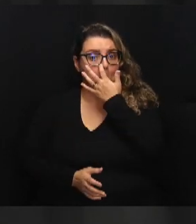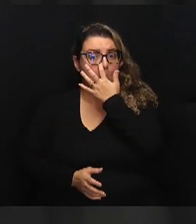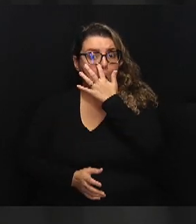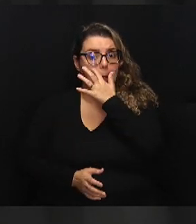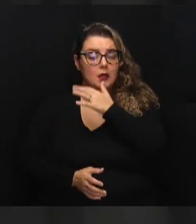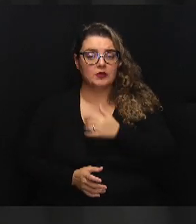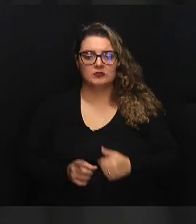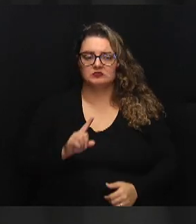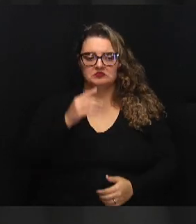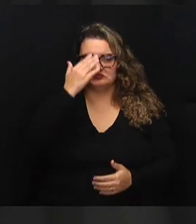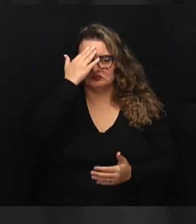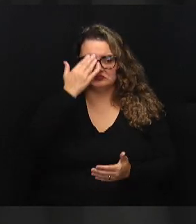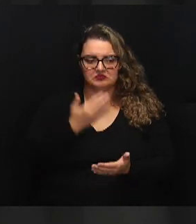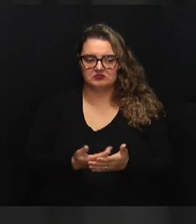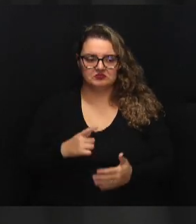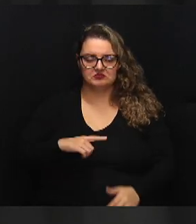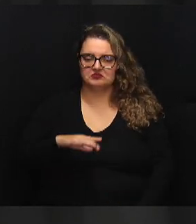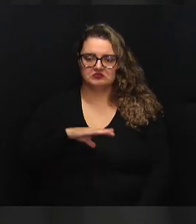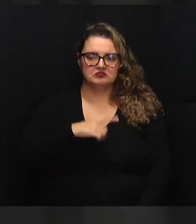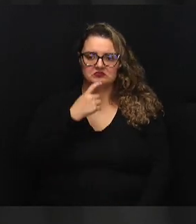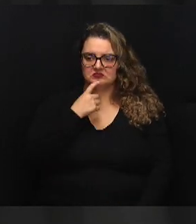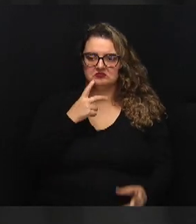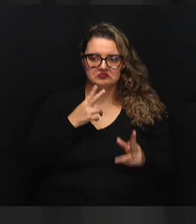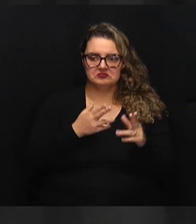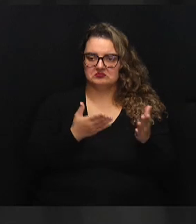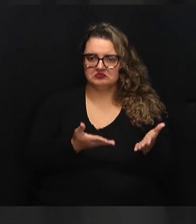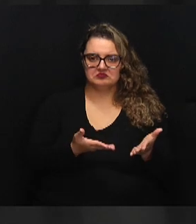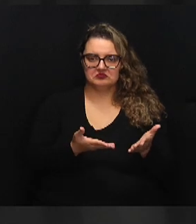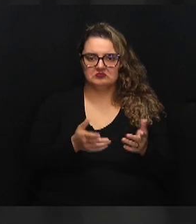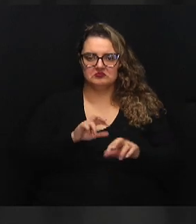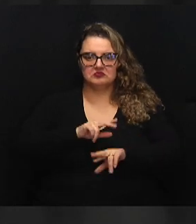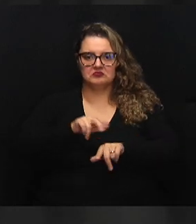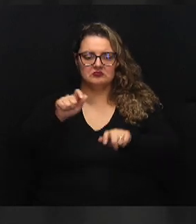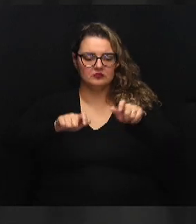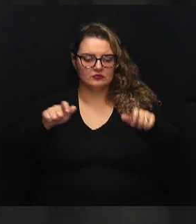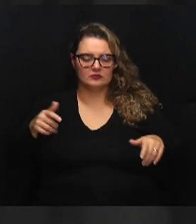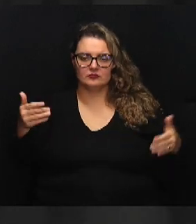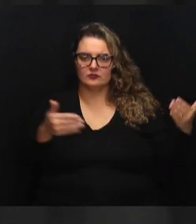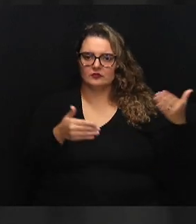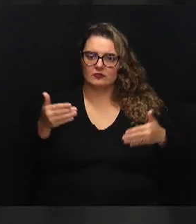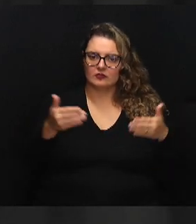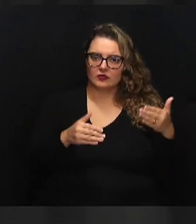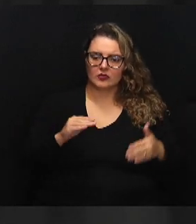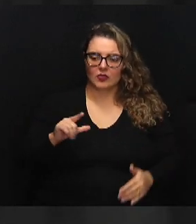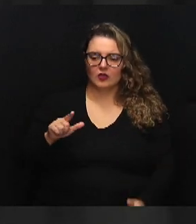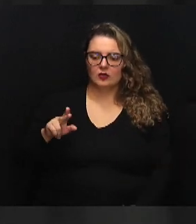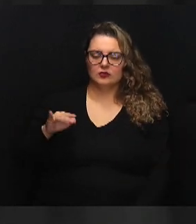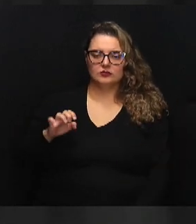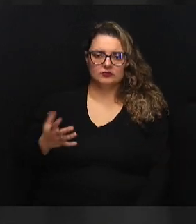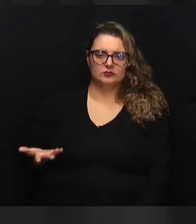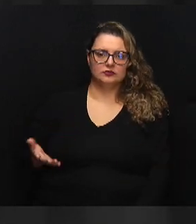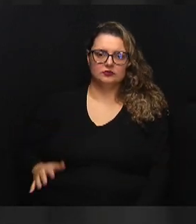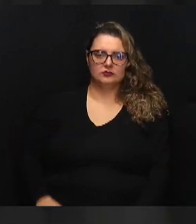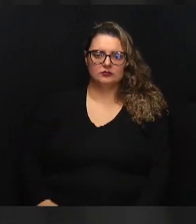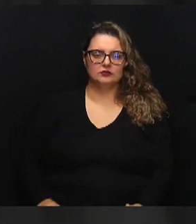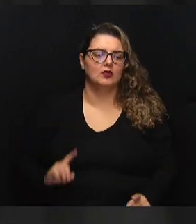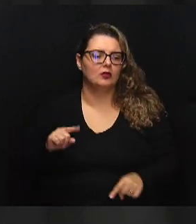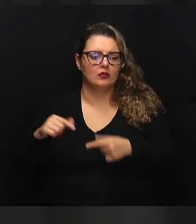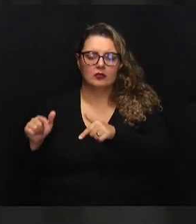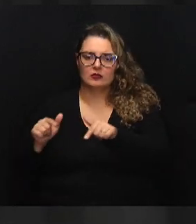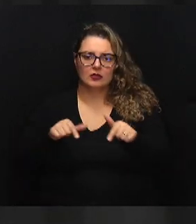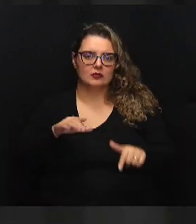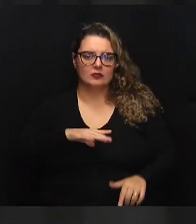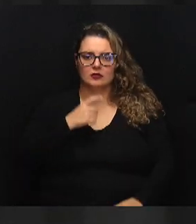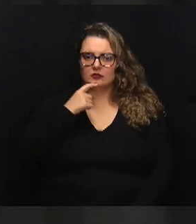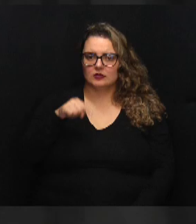não acredito que tenha em Campinas um clube que tenha tanta pessoa que frequentam um outro espaço aqui em